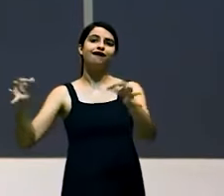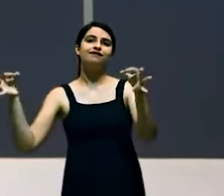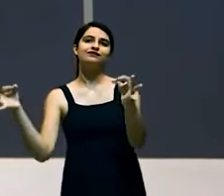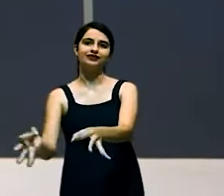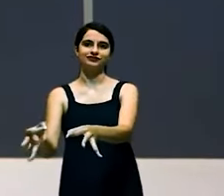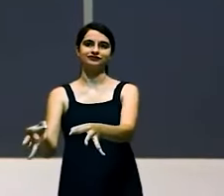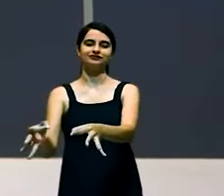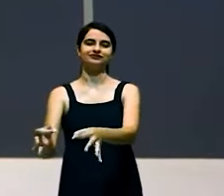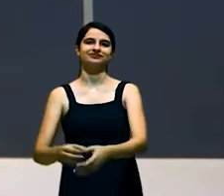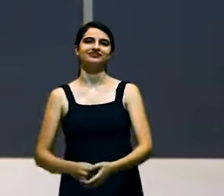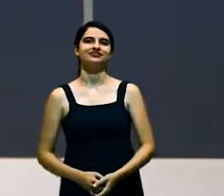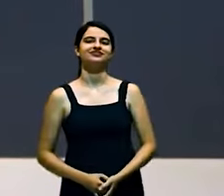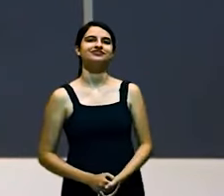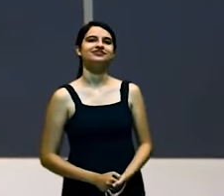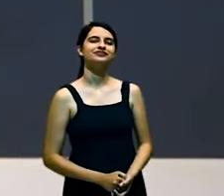tirada.